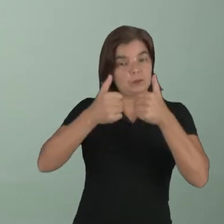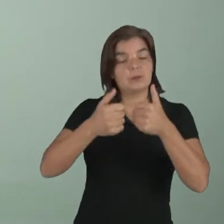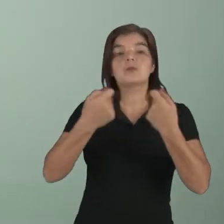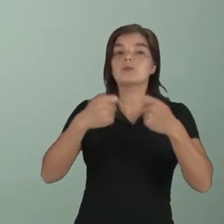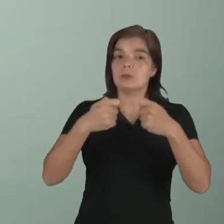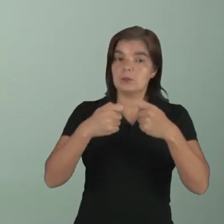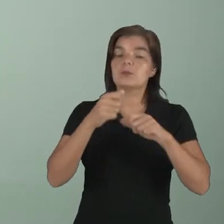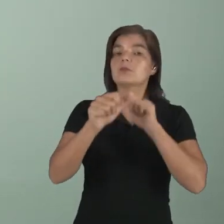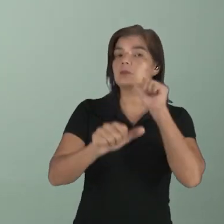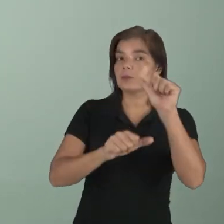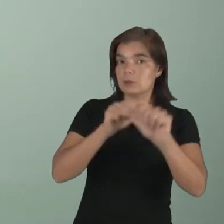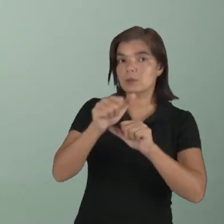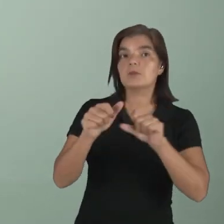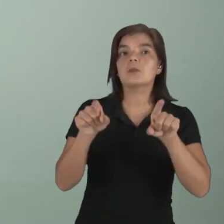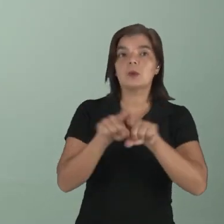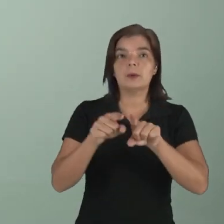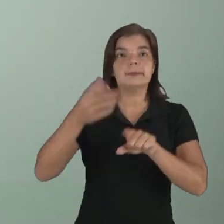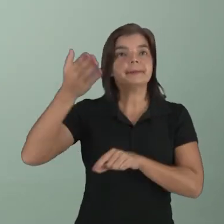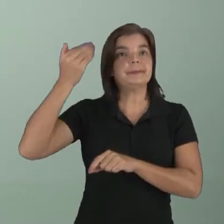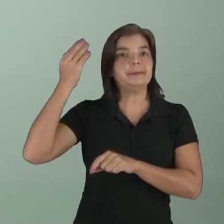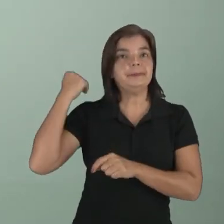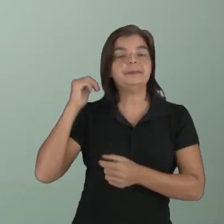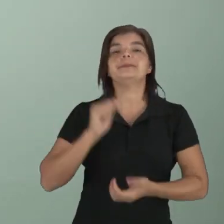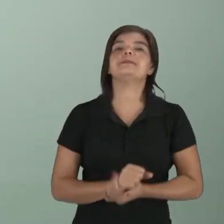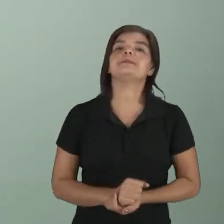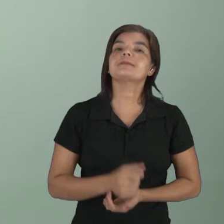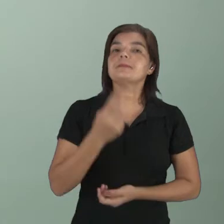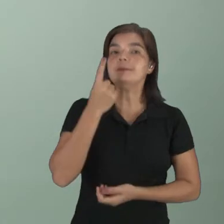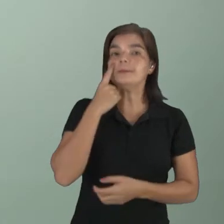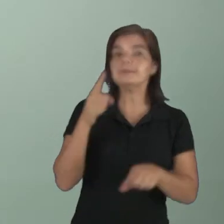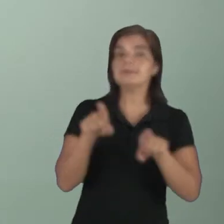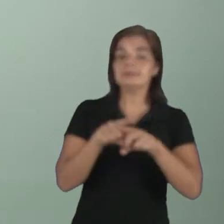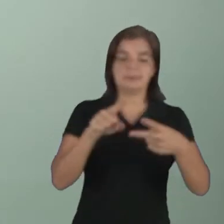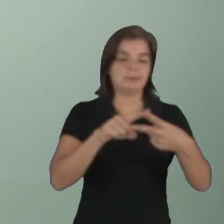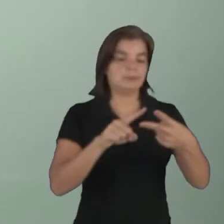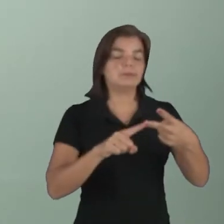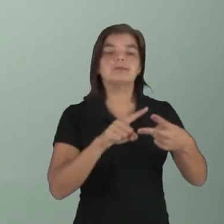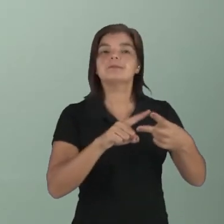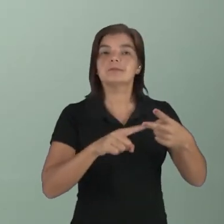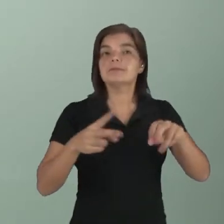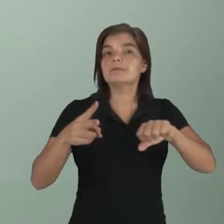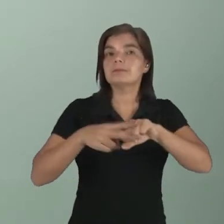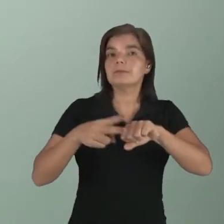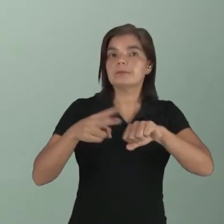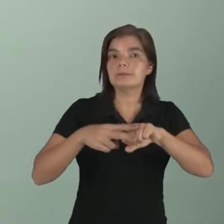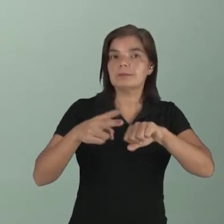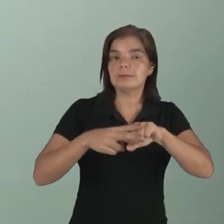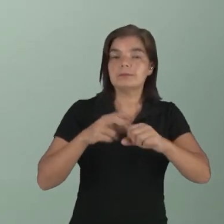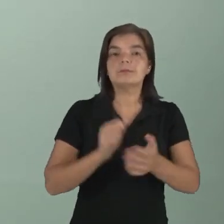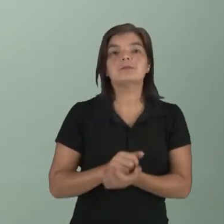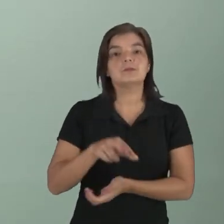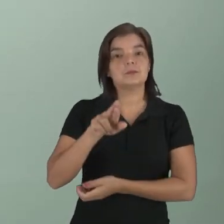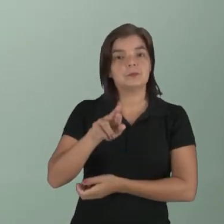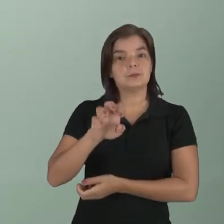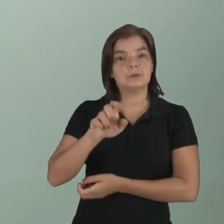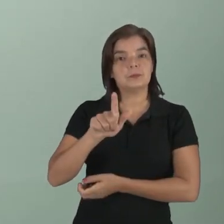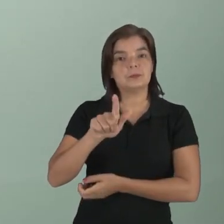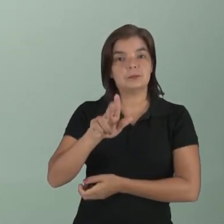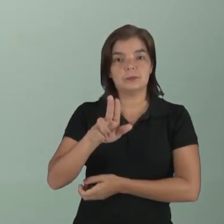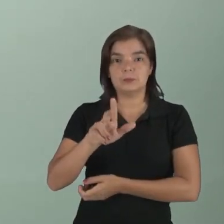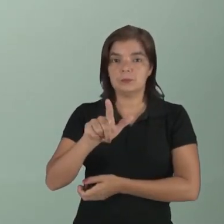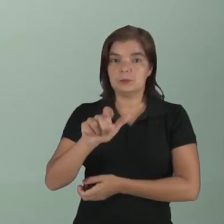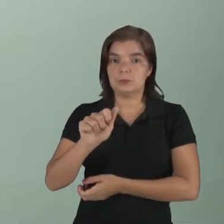essa alteração, né? Tem que ser conjugado para o passado. E a gente viu que tem dois tipos de verbos. Tem o verbo regular e o